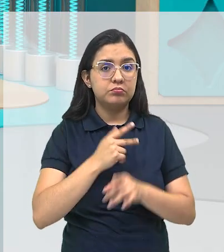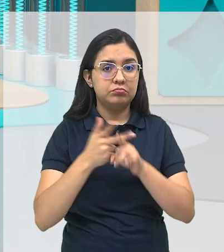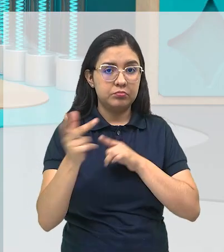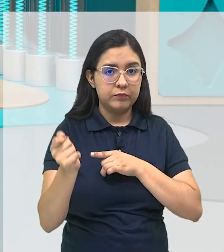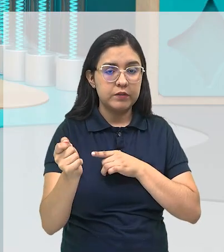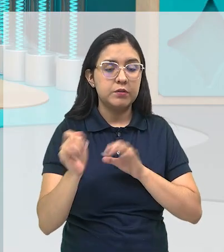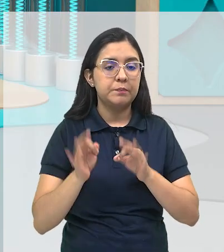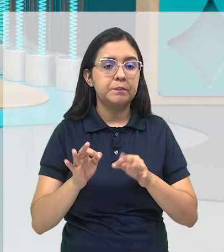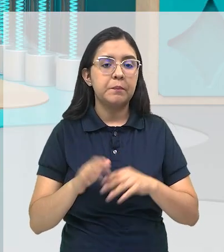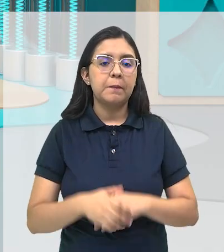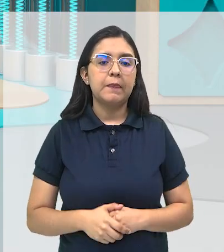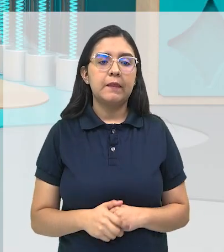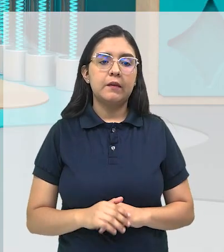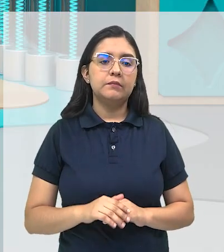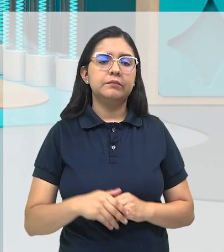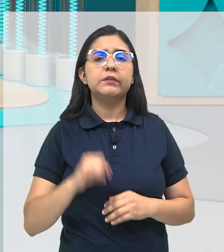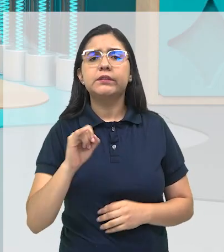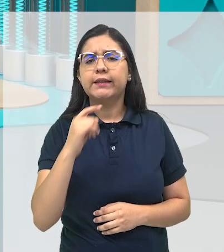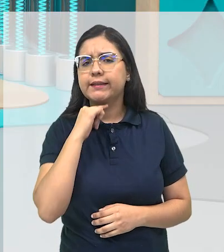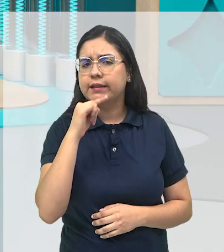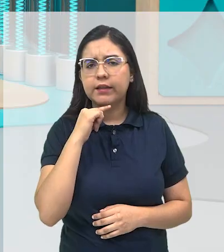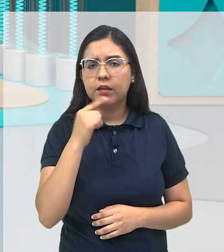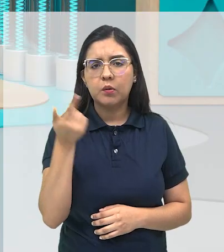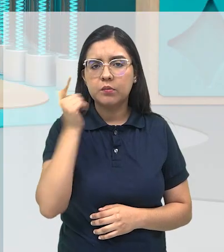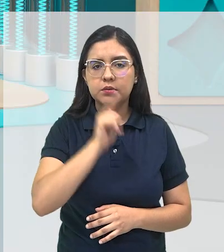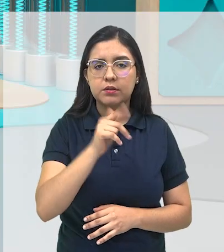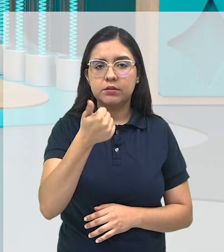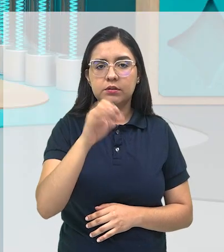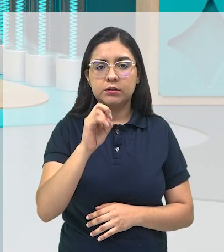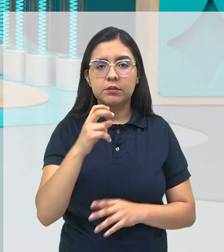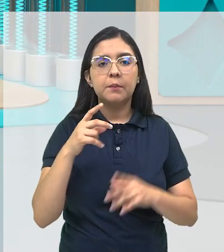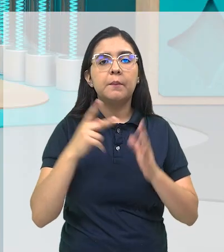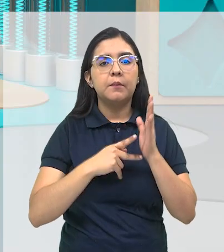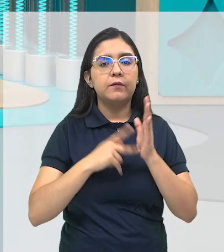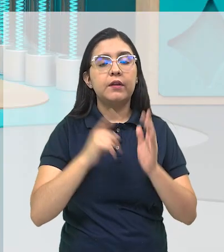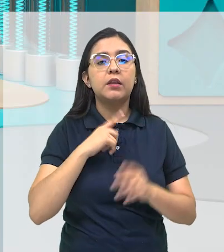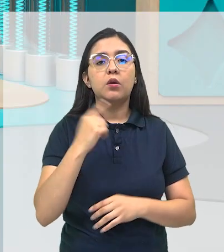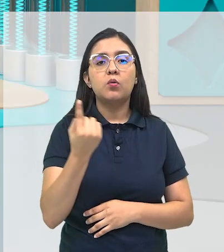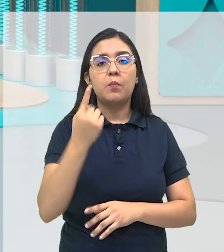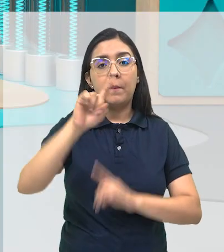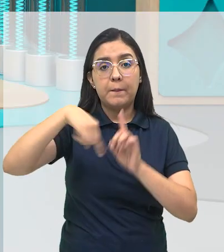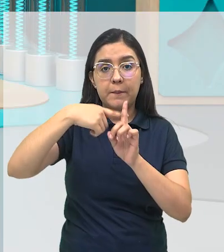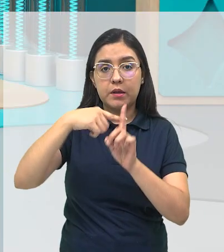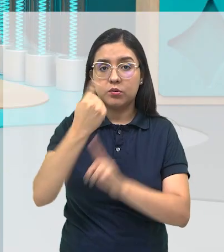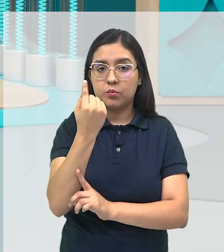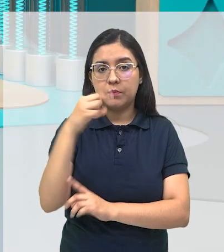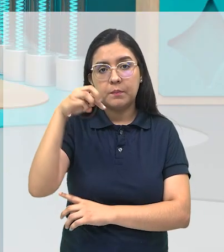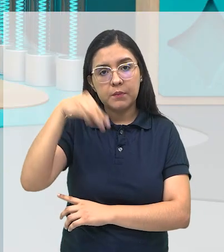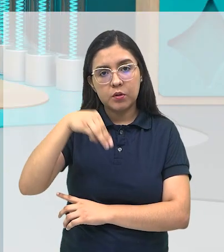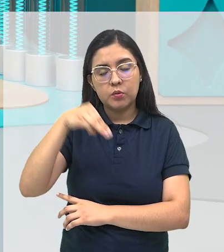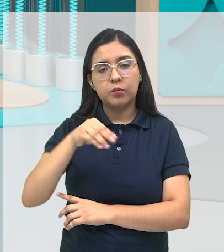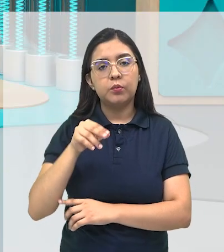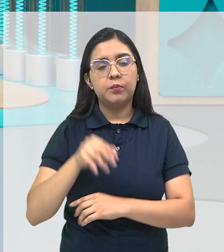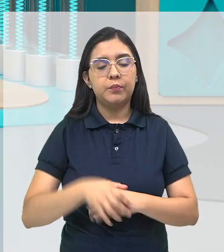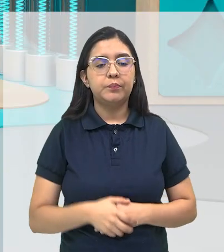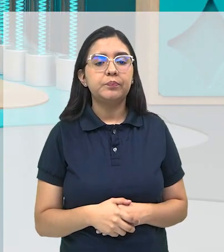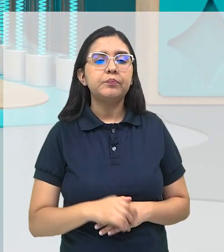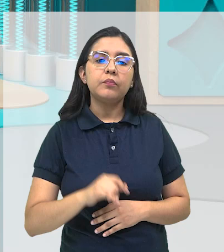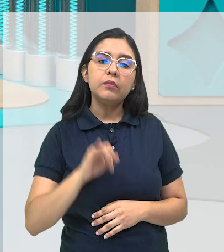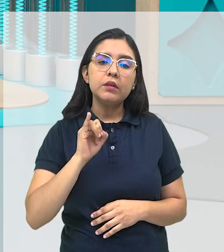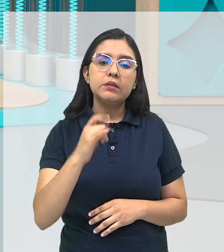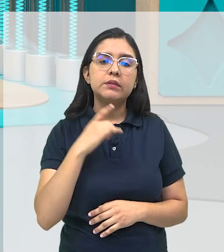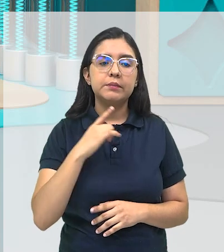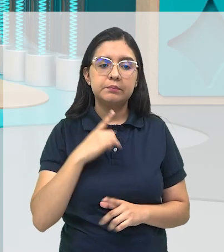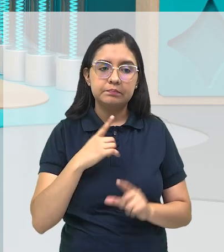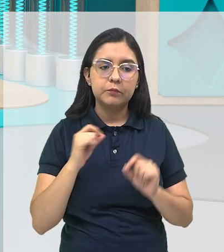vence. Em caso de ninguém conseguir alcançar esses 15 pontos, vai ter mais 1 minuto de prorrogação, onde quem